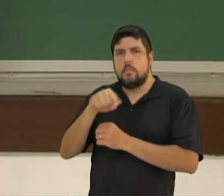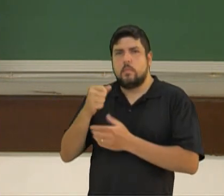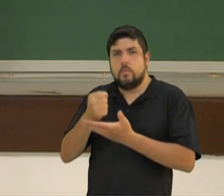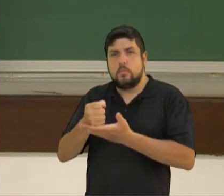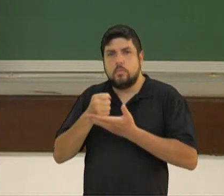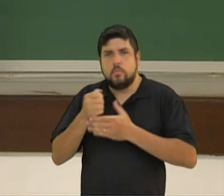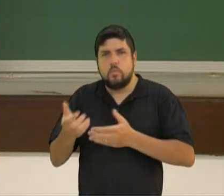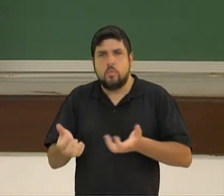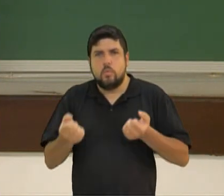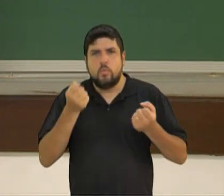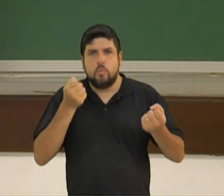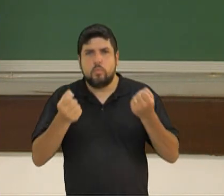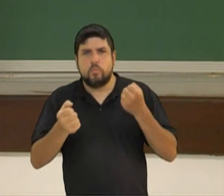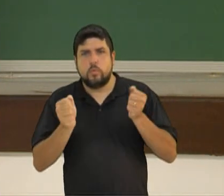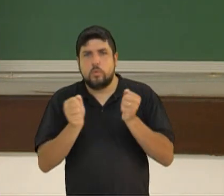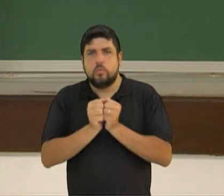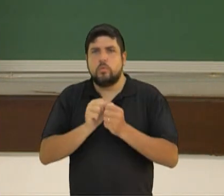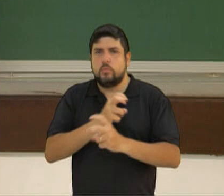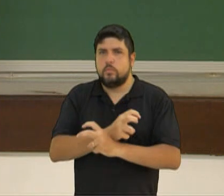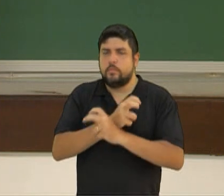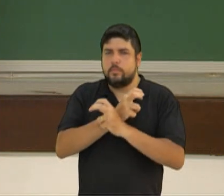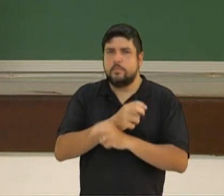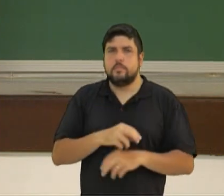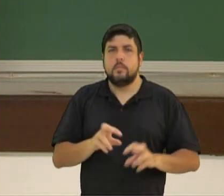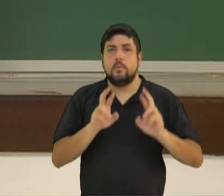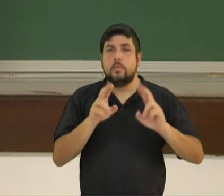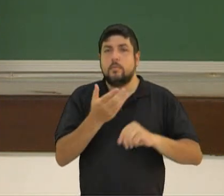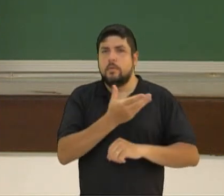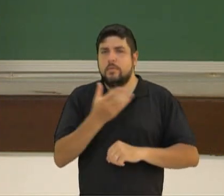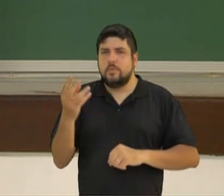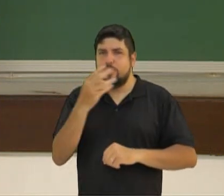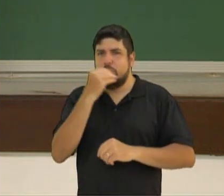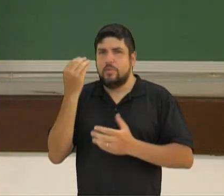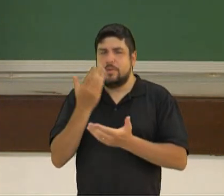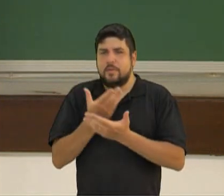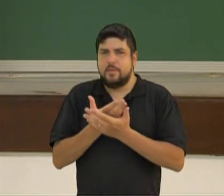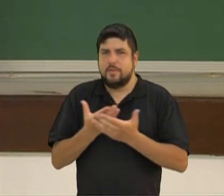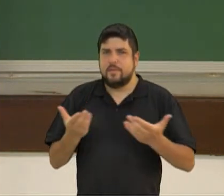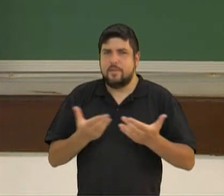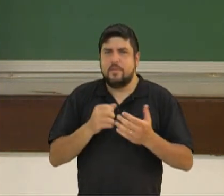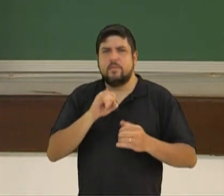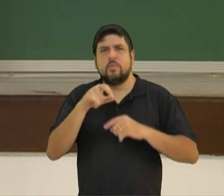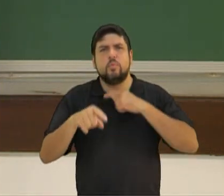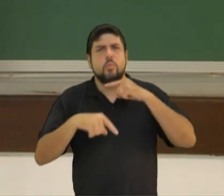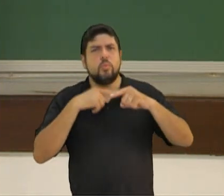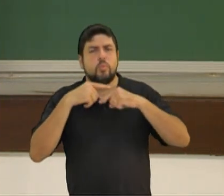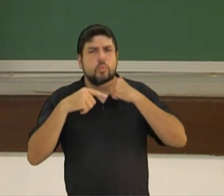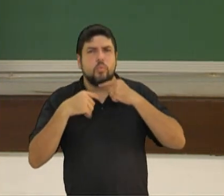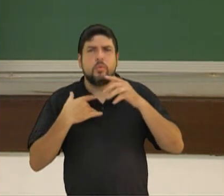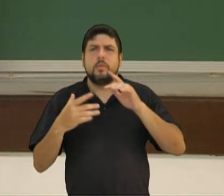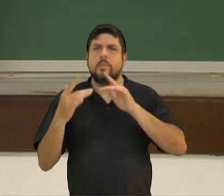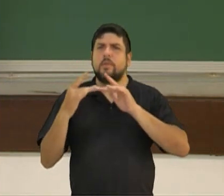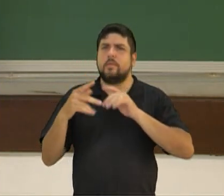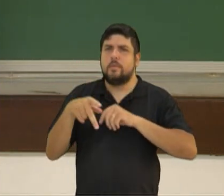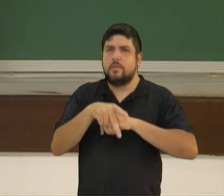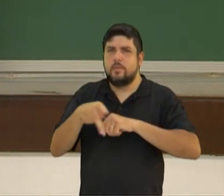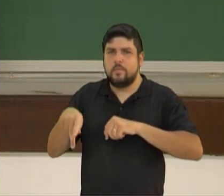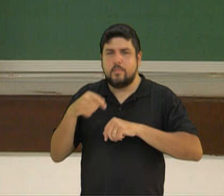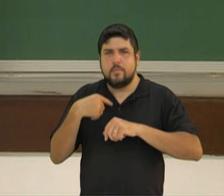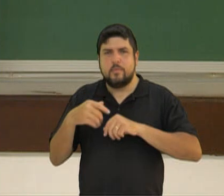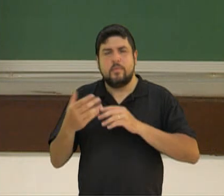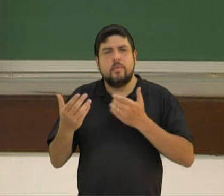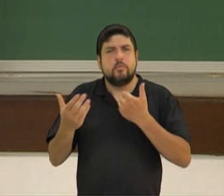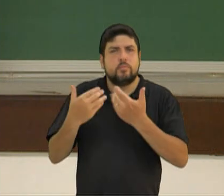junto com os nossos ossos. Espero que vocês tenham gostado do assunto de hoje. Tem dúvida? Entre em contato com o seu professor, com a sua